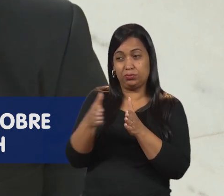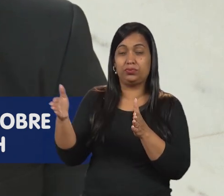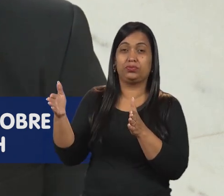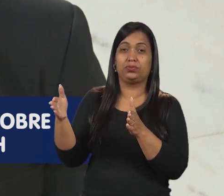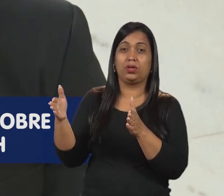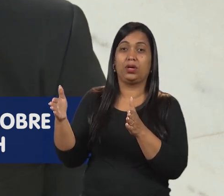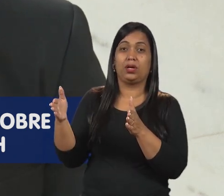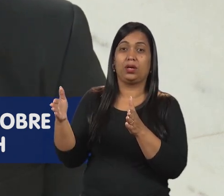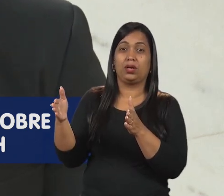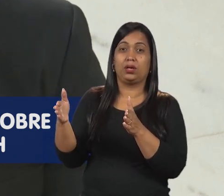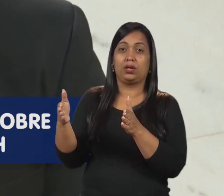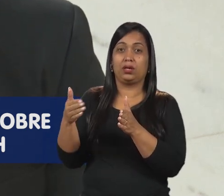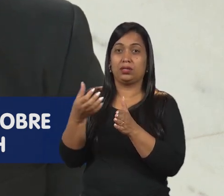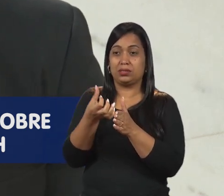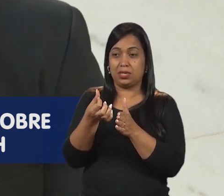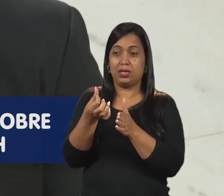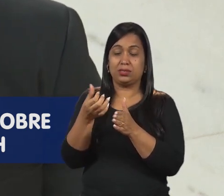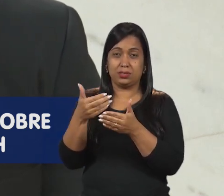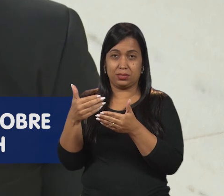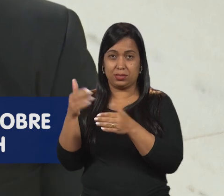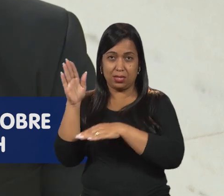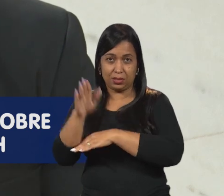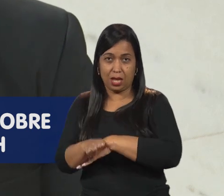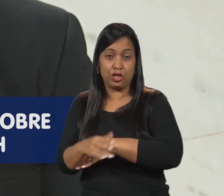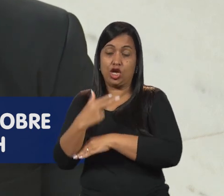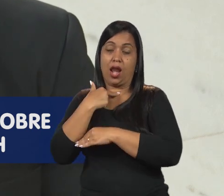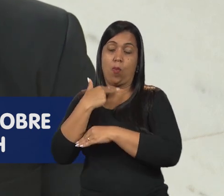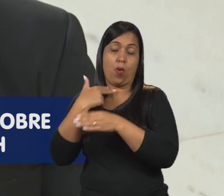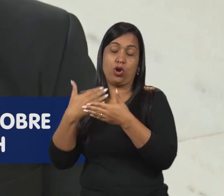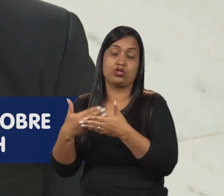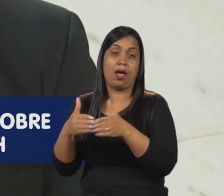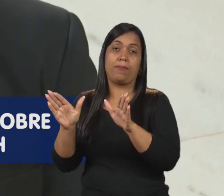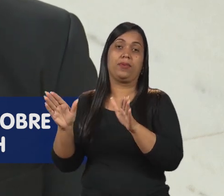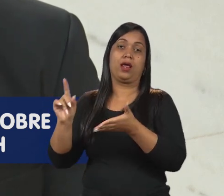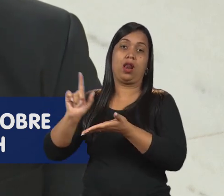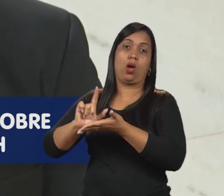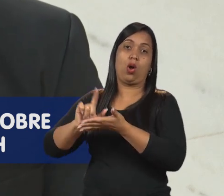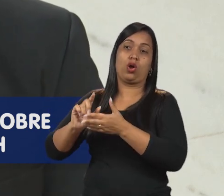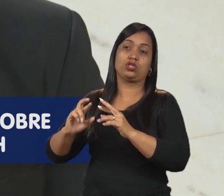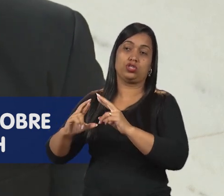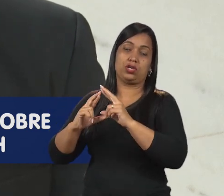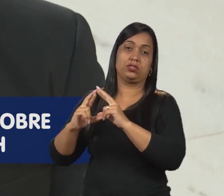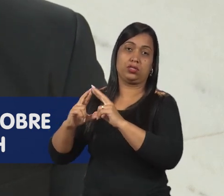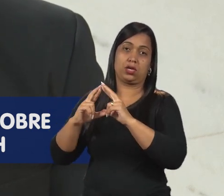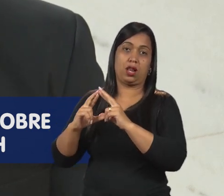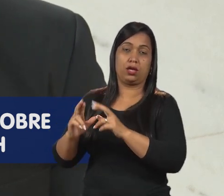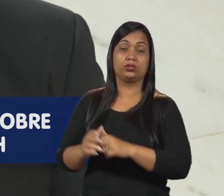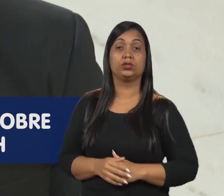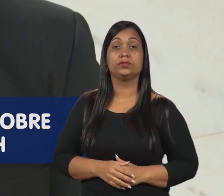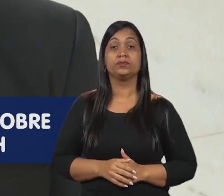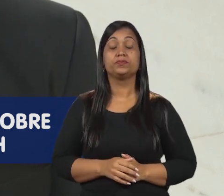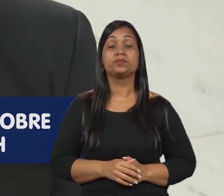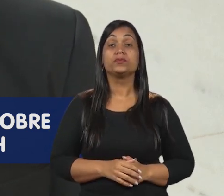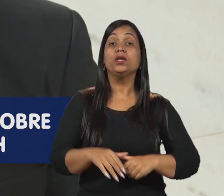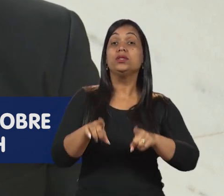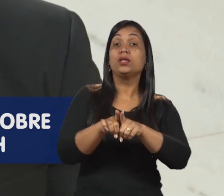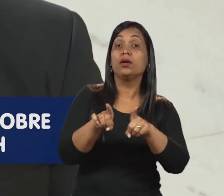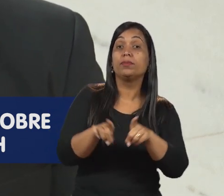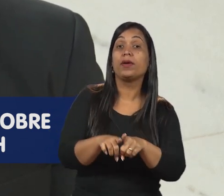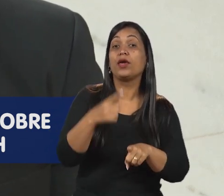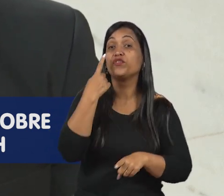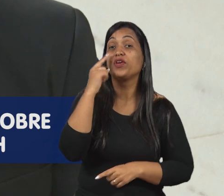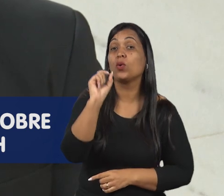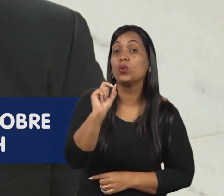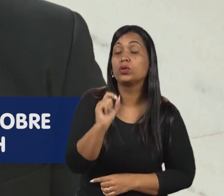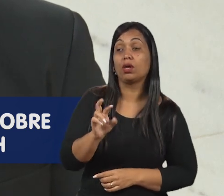se torna veementemente proibida a abertura dessas reciclagens. Fora isso, prevê que